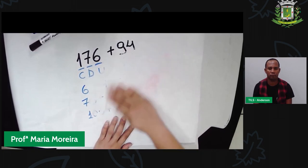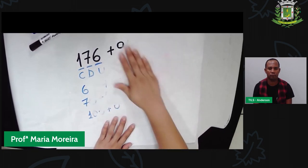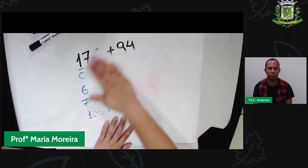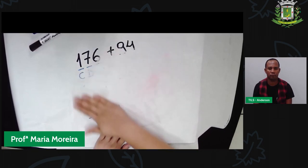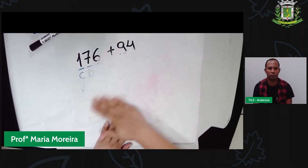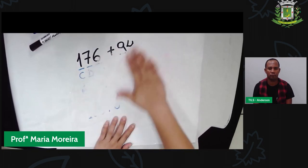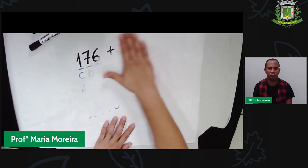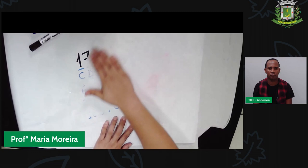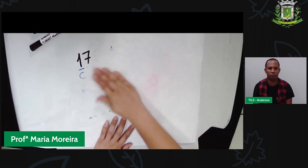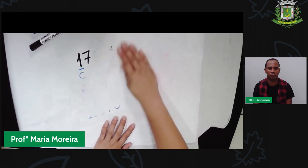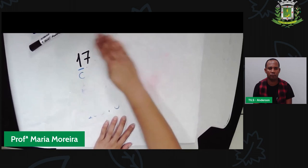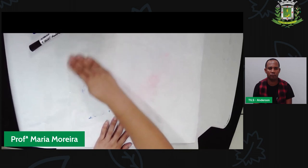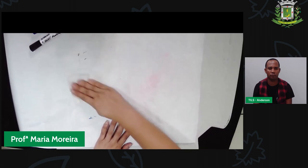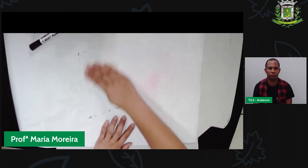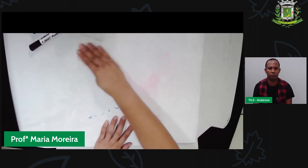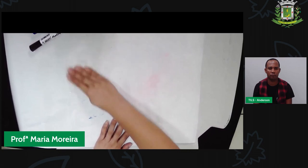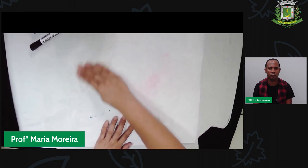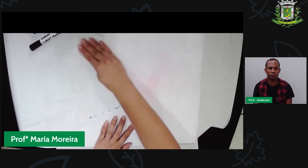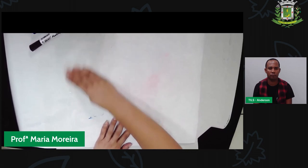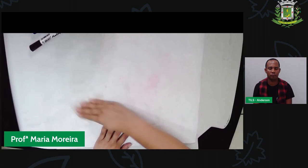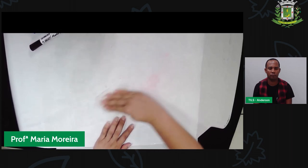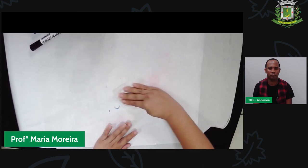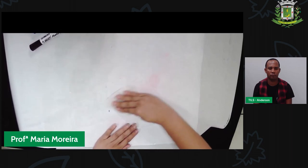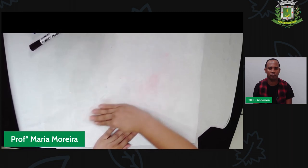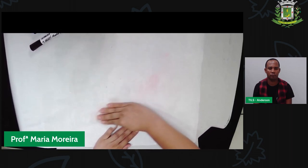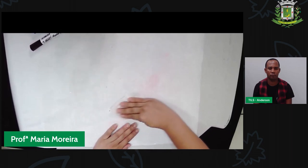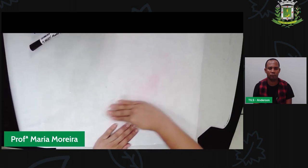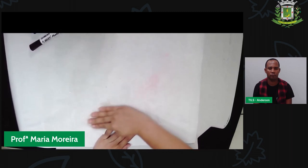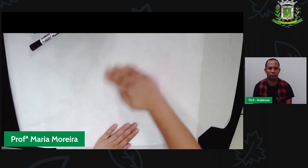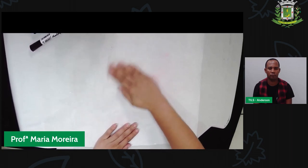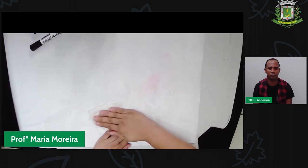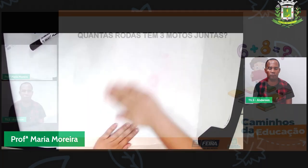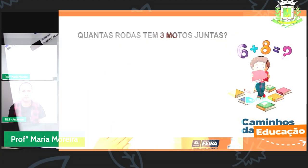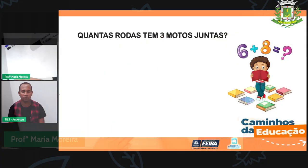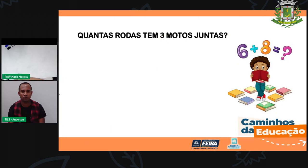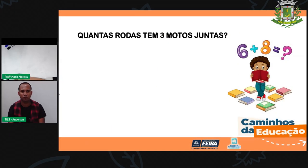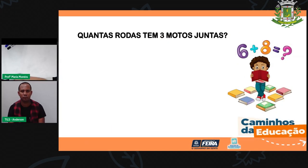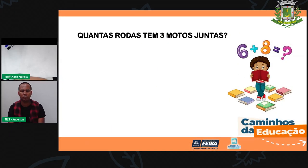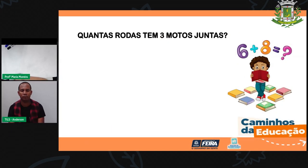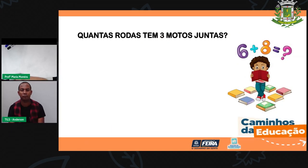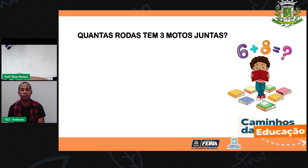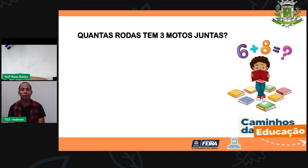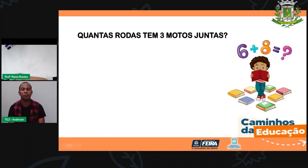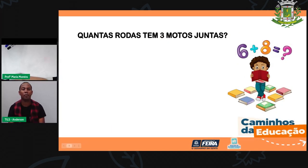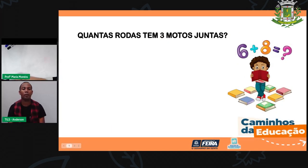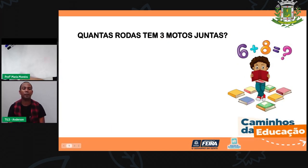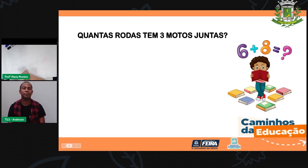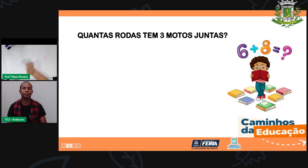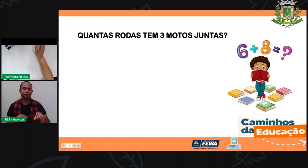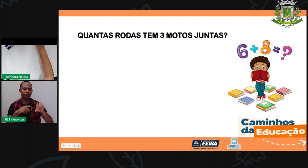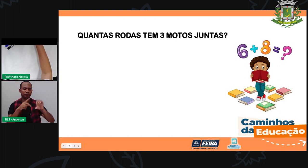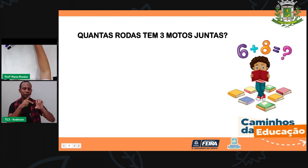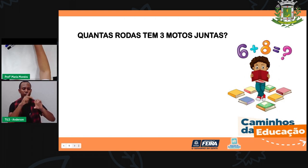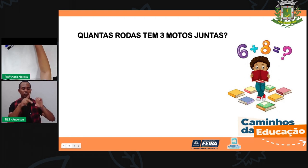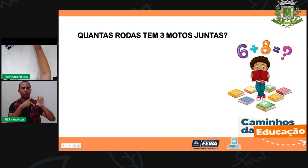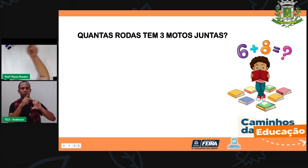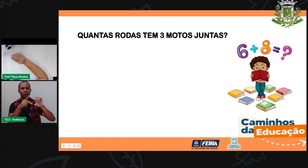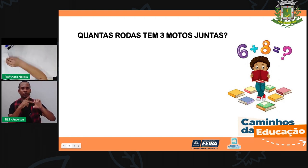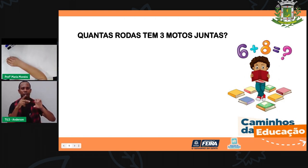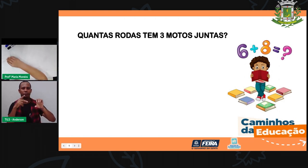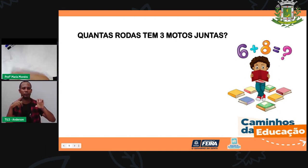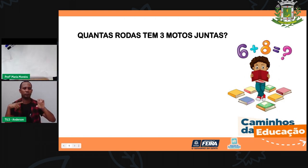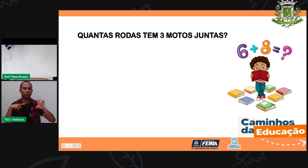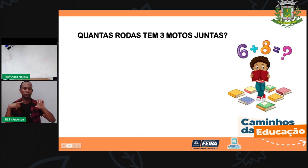Próximo slide aí agora, pra gente ver qual vai ser a nossa próxima pontinha. Quantas rodas? Tem três motos